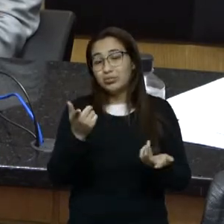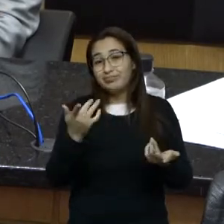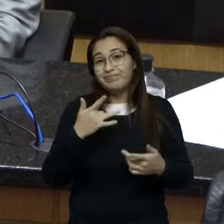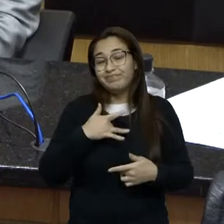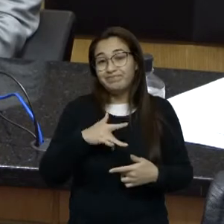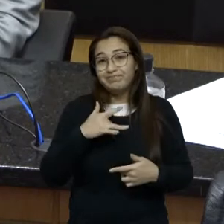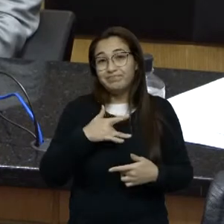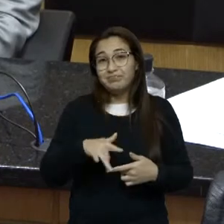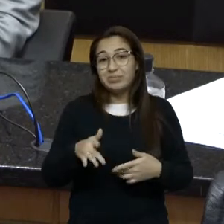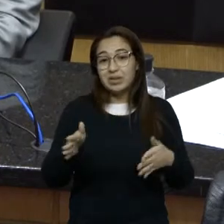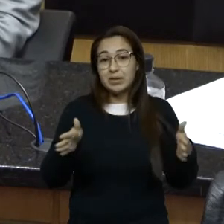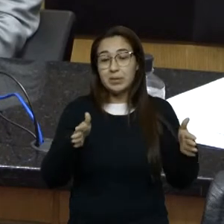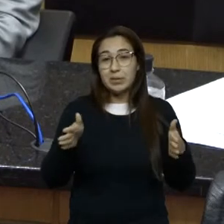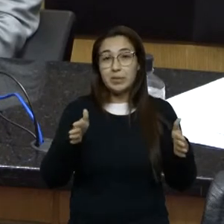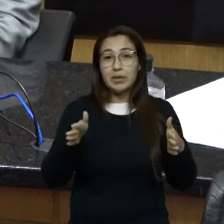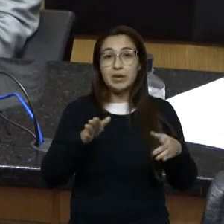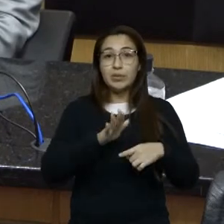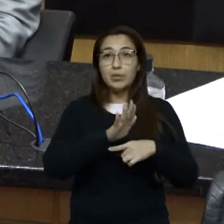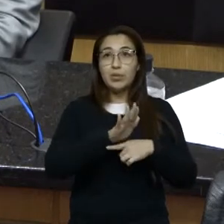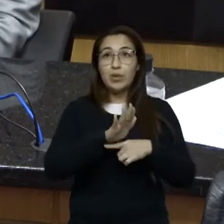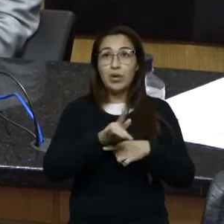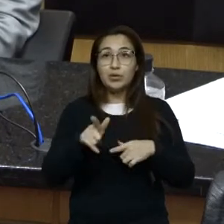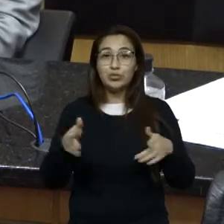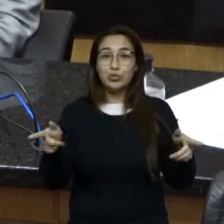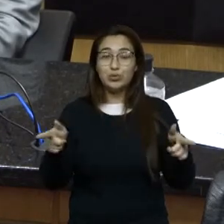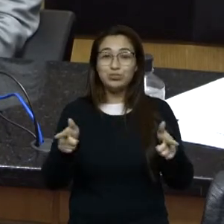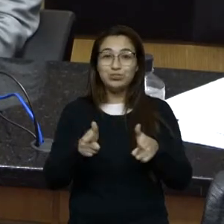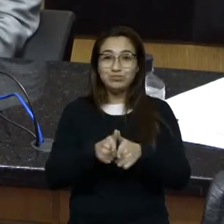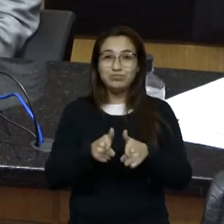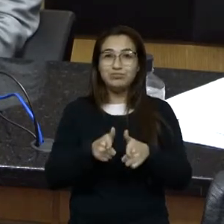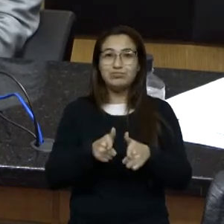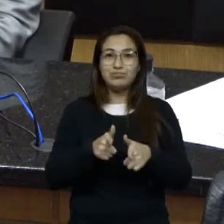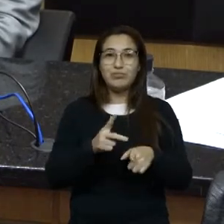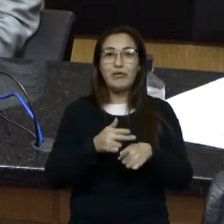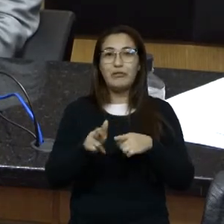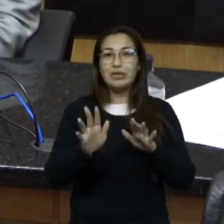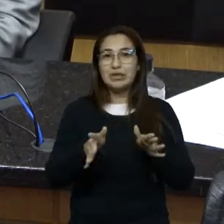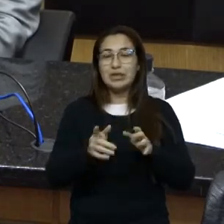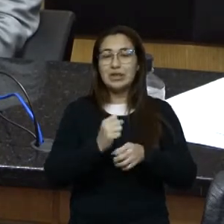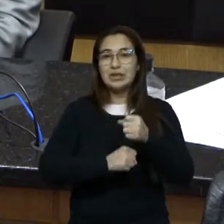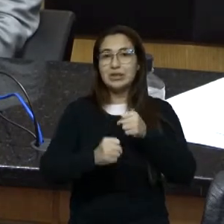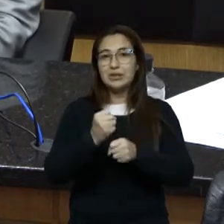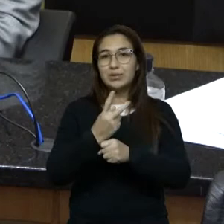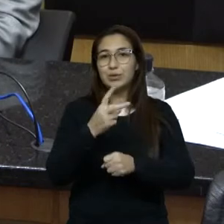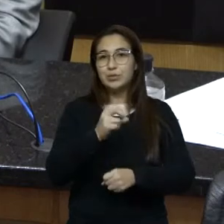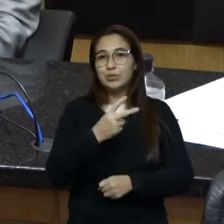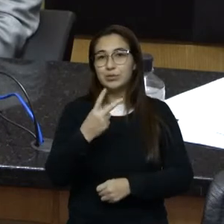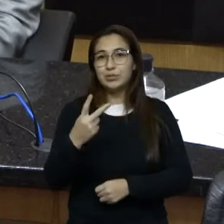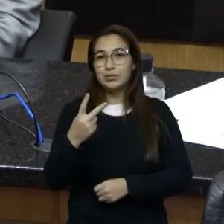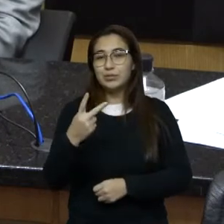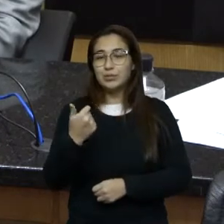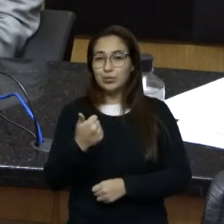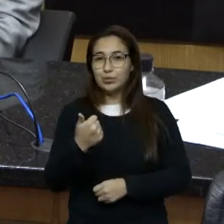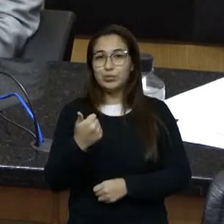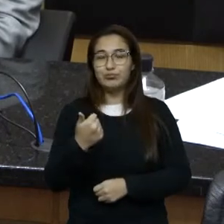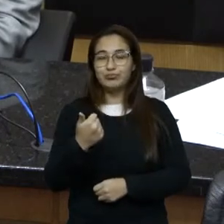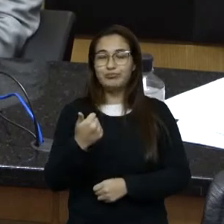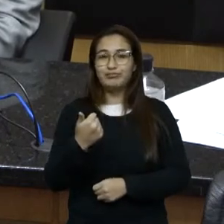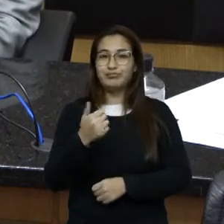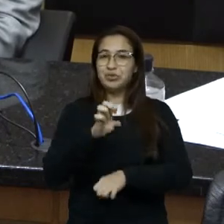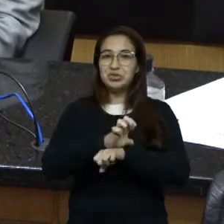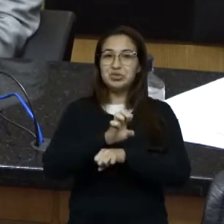o prazo de validade do benefício foi curto demais venceu ano passado e o estado não renovou na metodologia de vir para